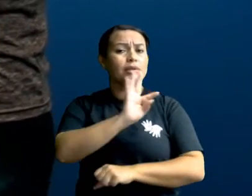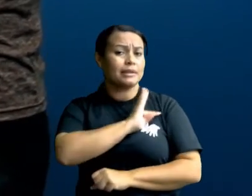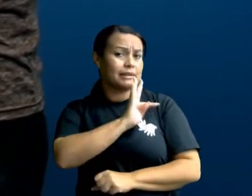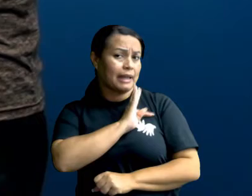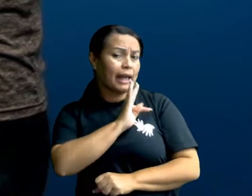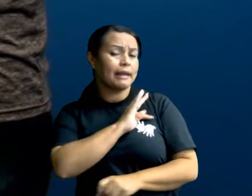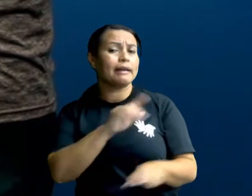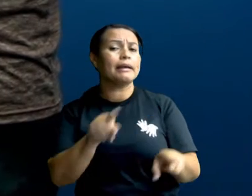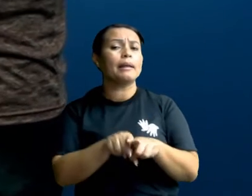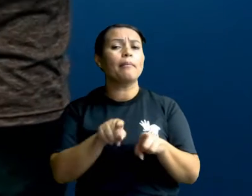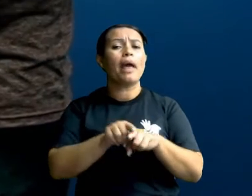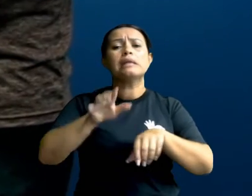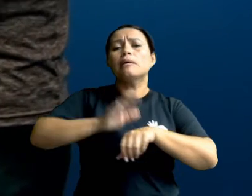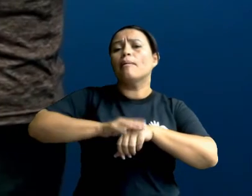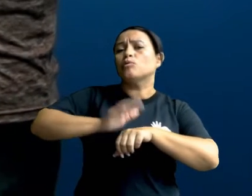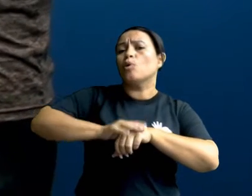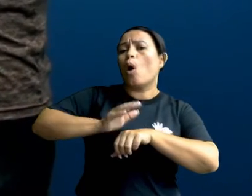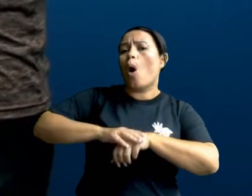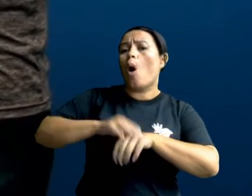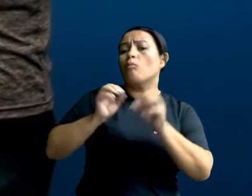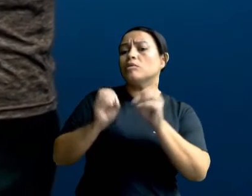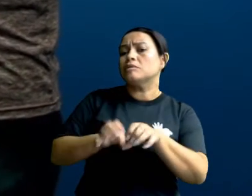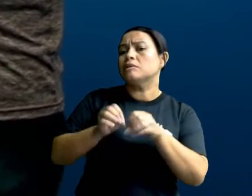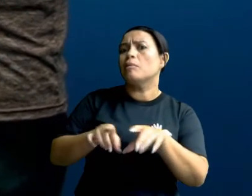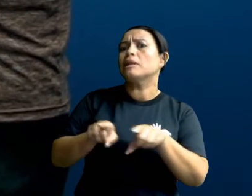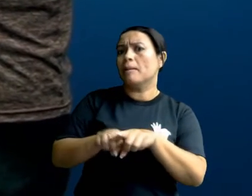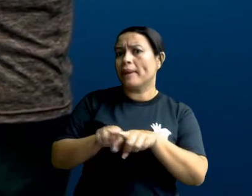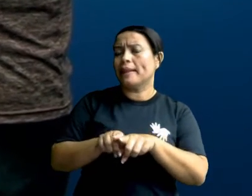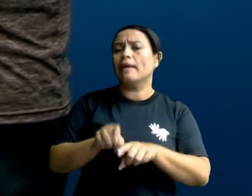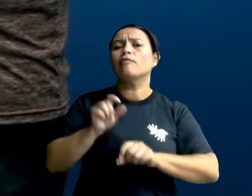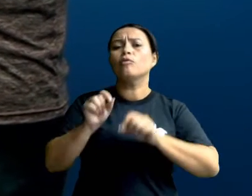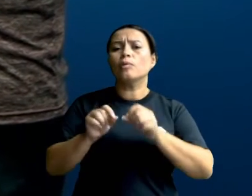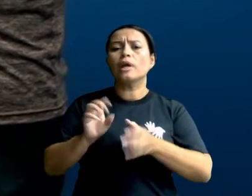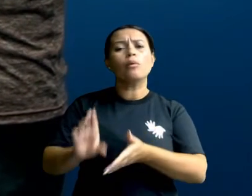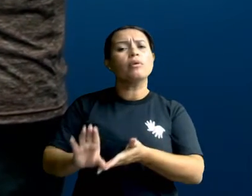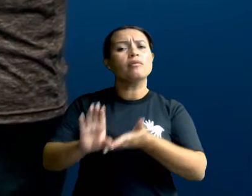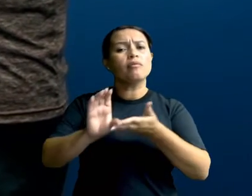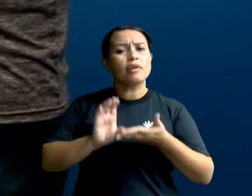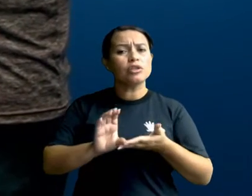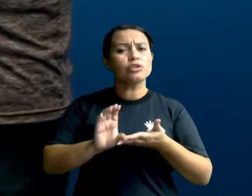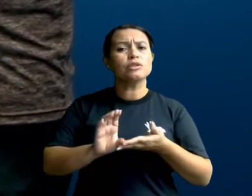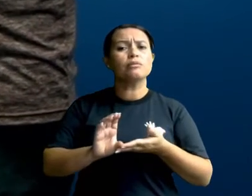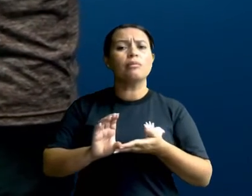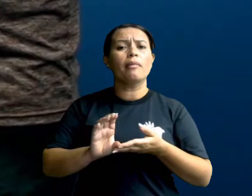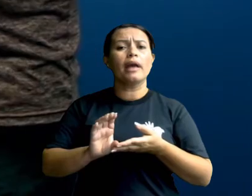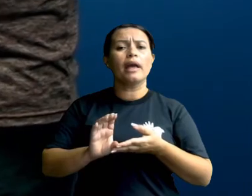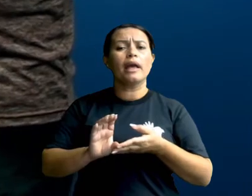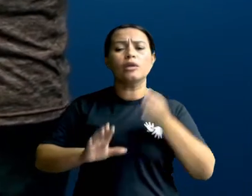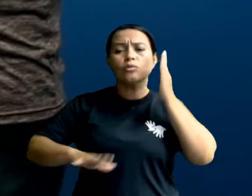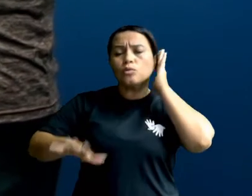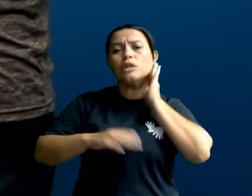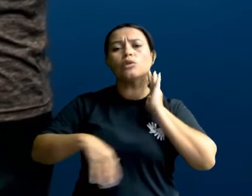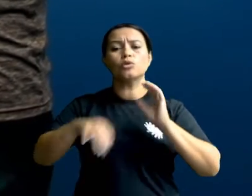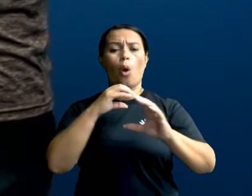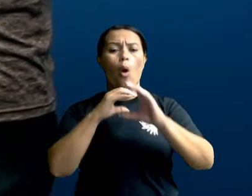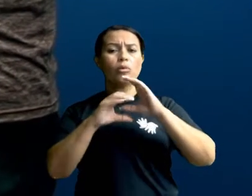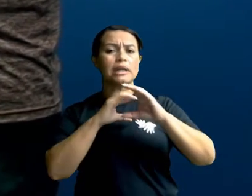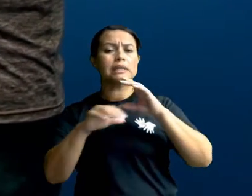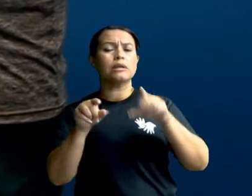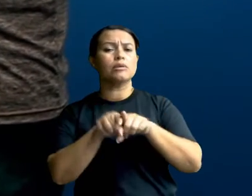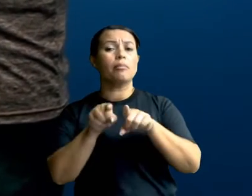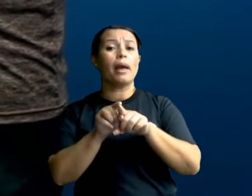técnica, de formação de mão de obra. Houve investimento, no setor de